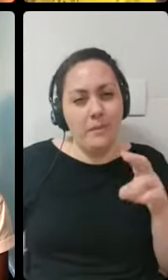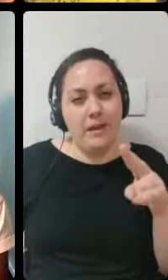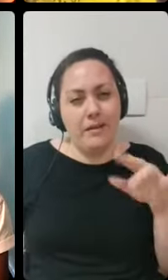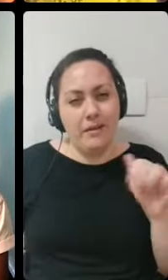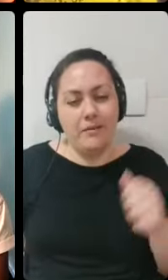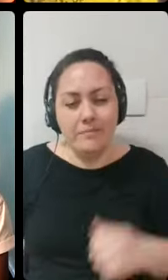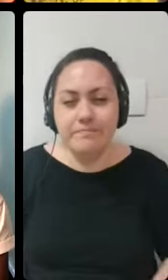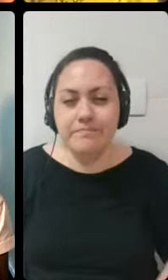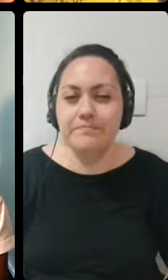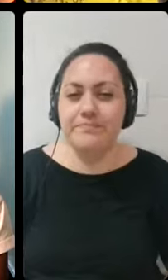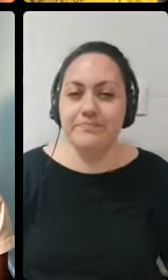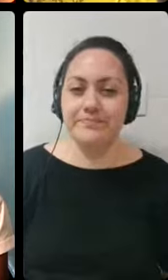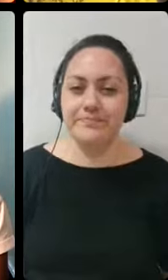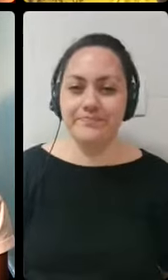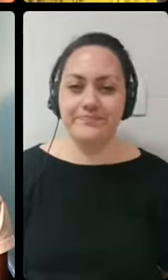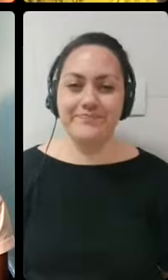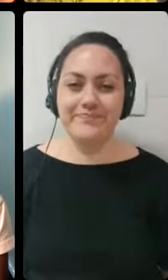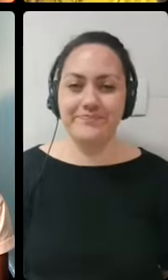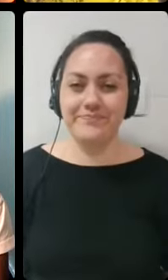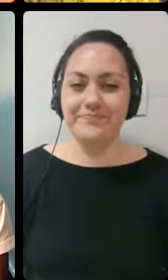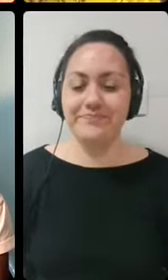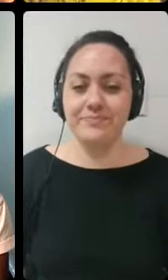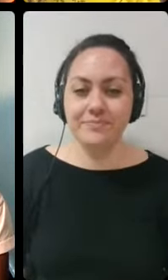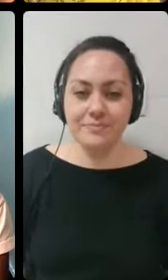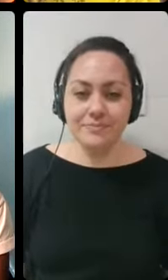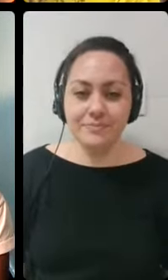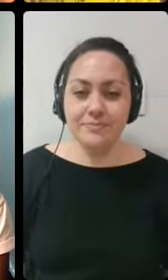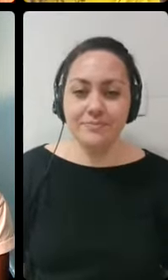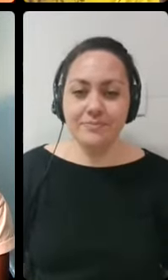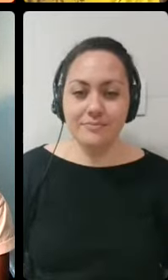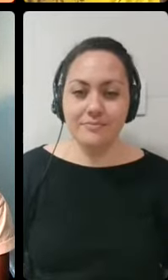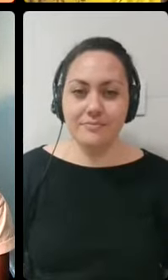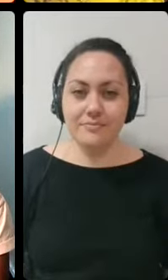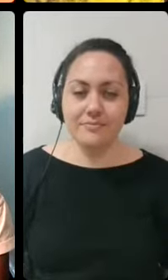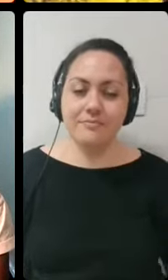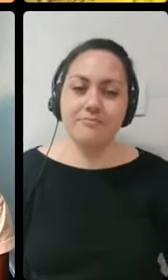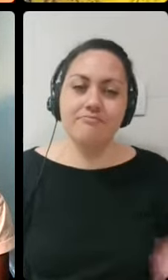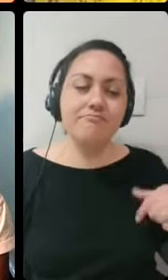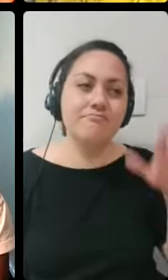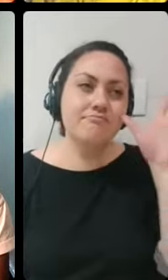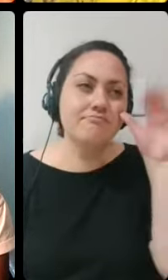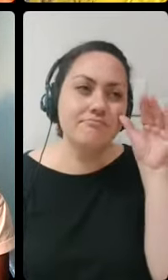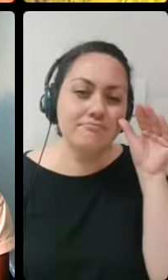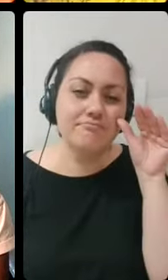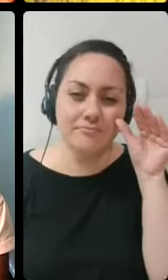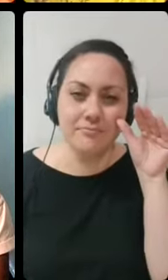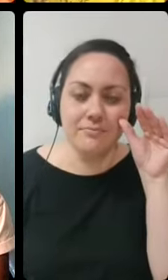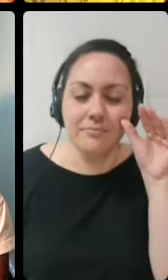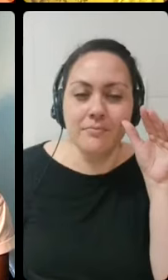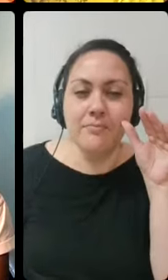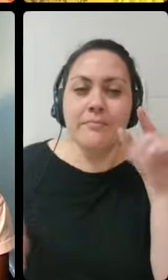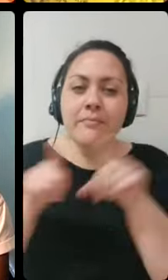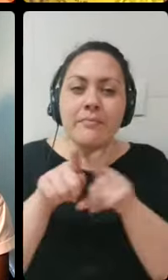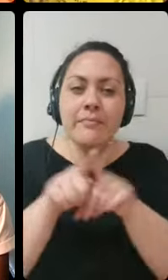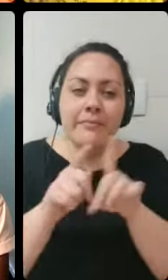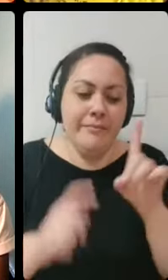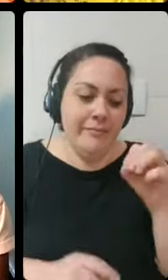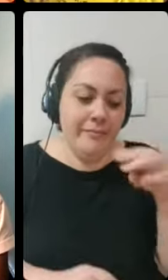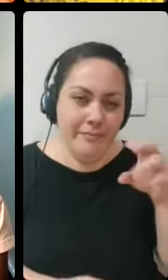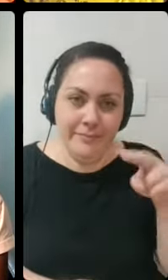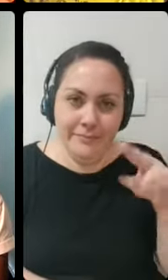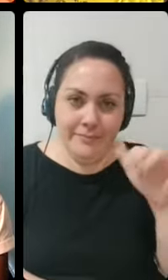E eu fiquei escutando, né, vocês, e aí dentro disso que a Domênica falou sobre humanização